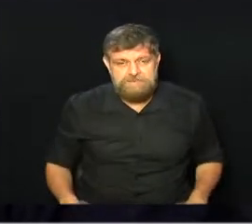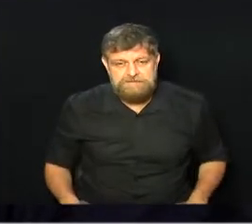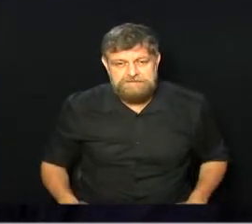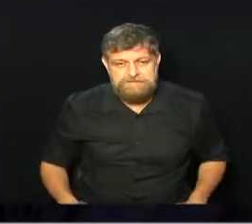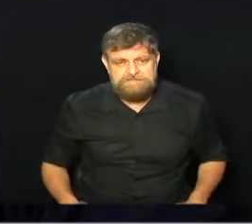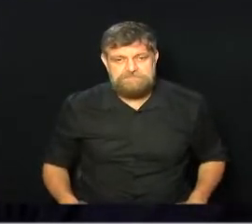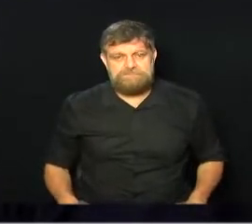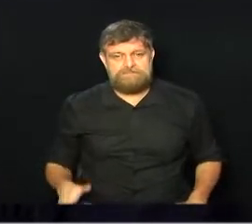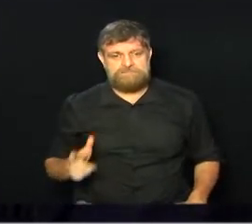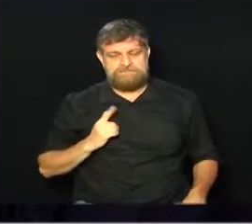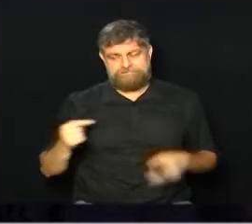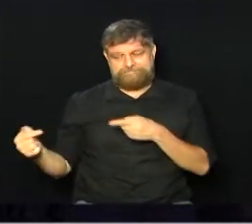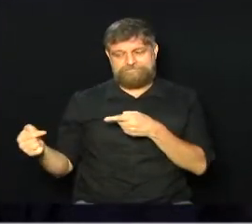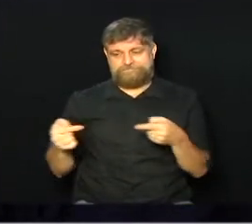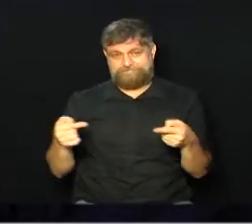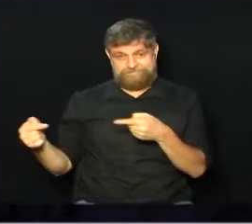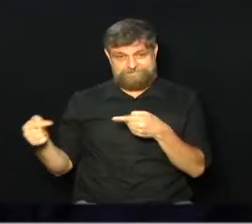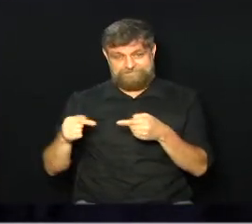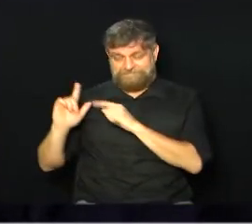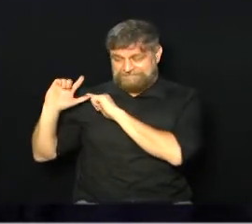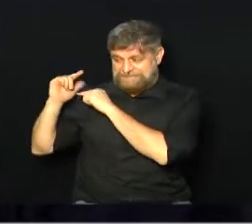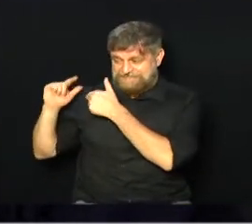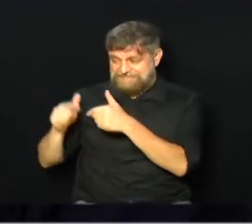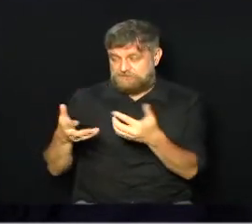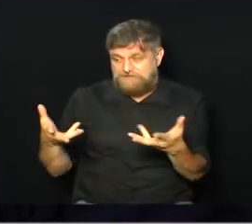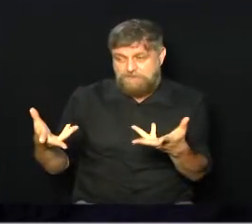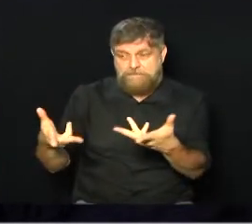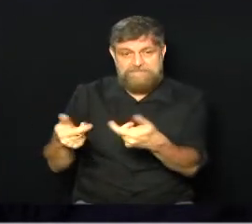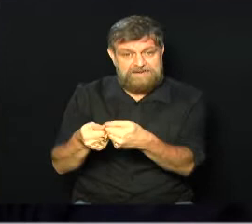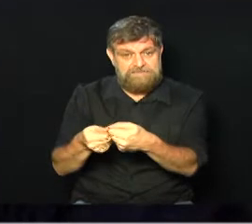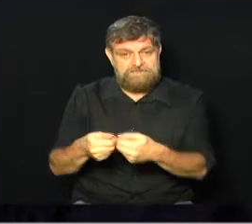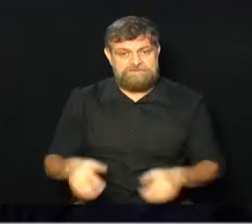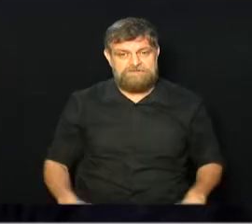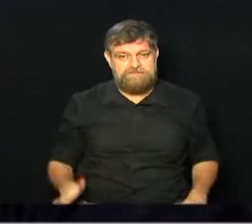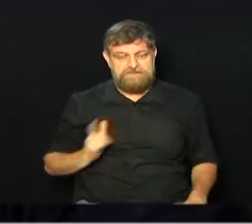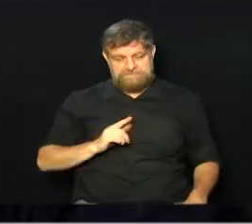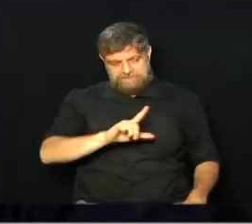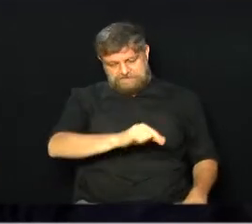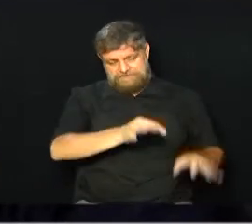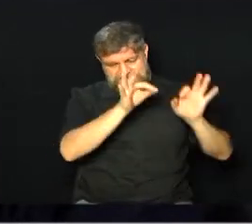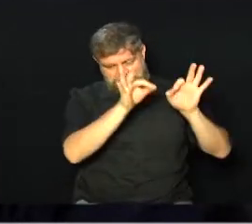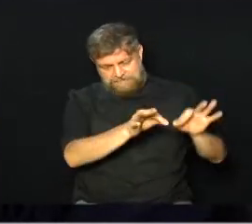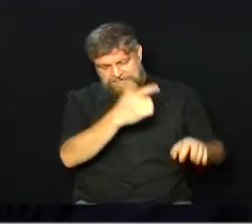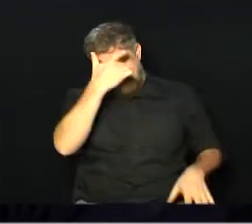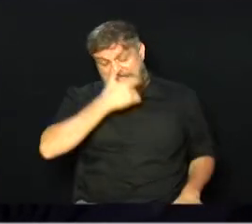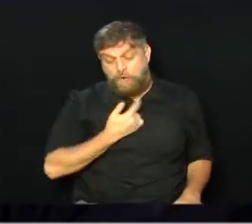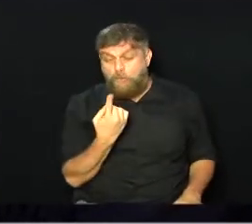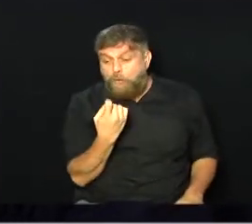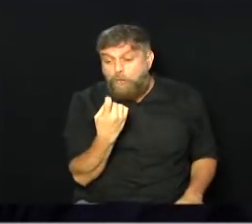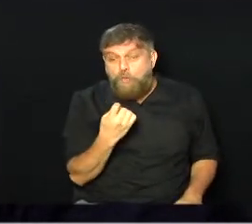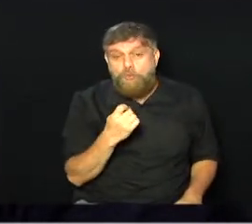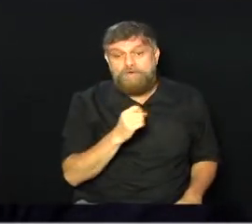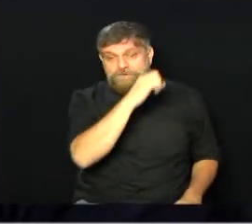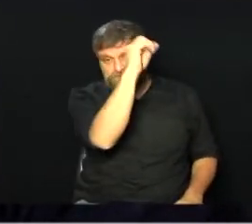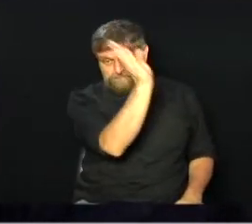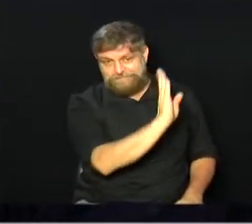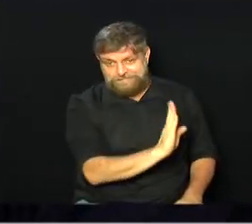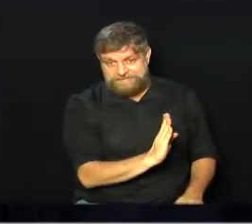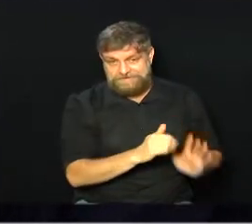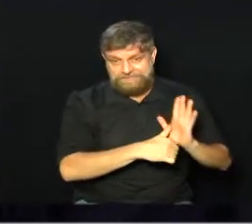é um clássico maravilhoso, mas eu fiz a escolha certa. Era só eu de brasileiro no clube,